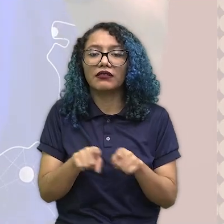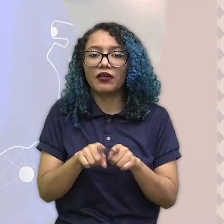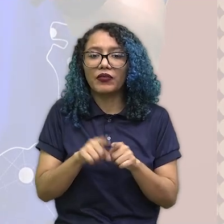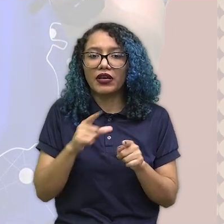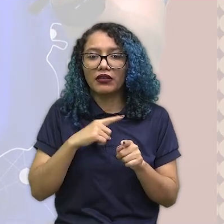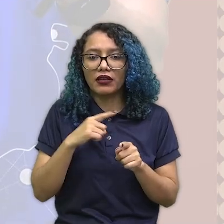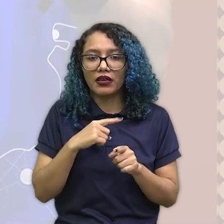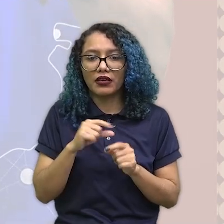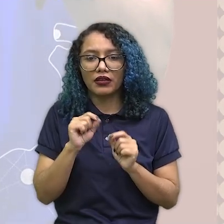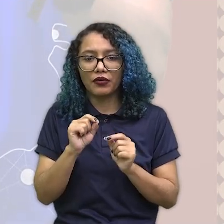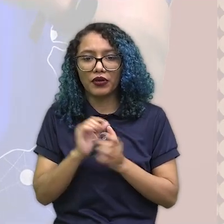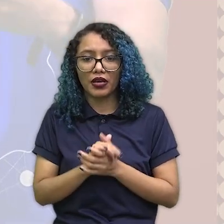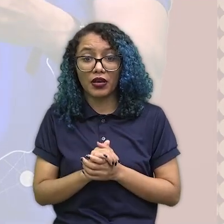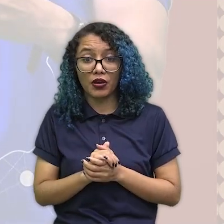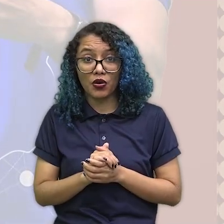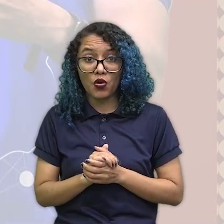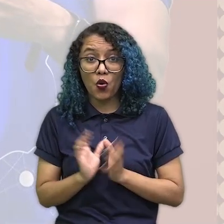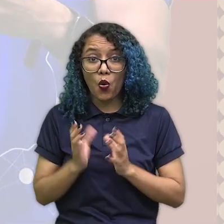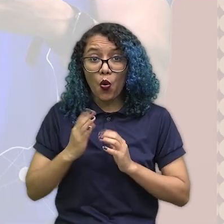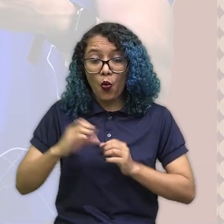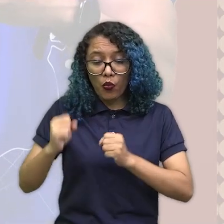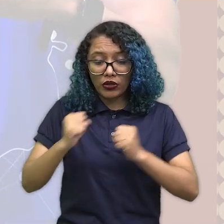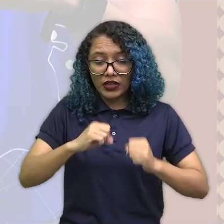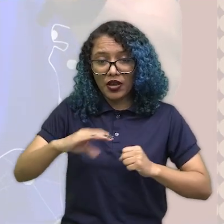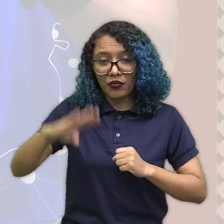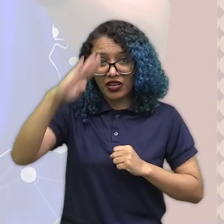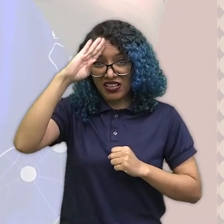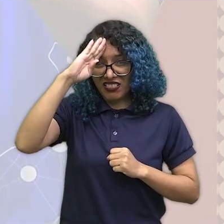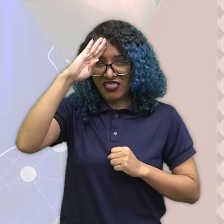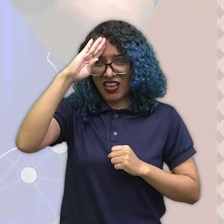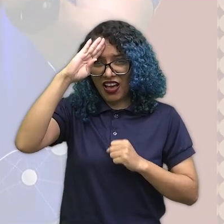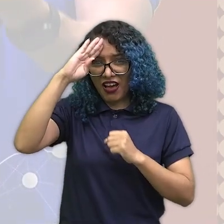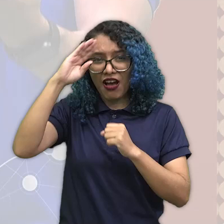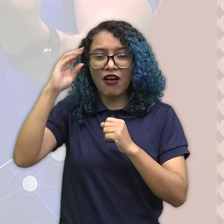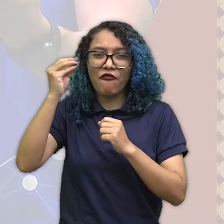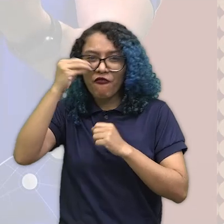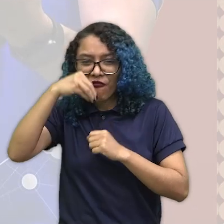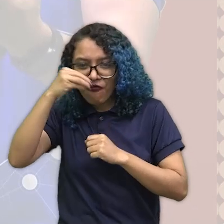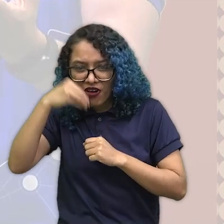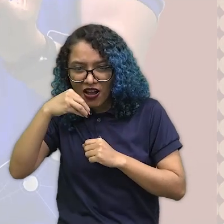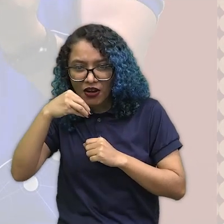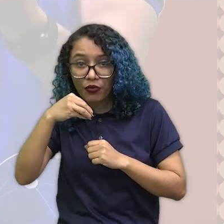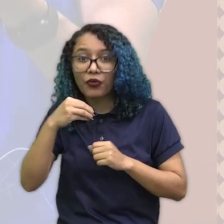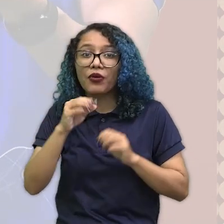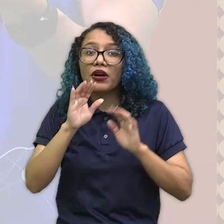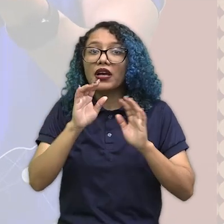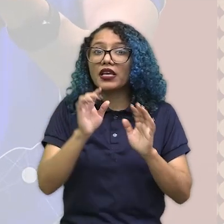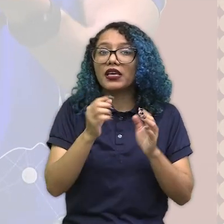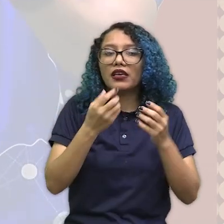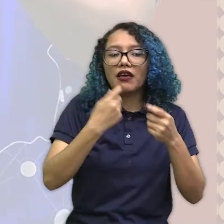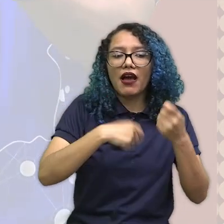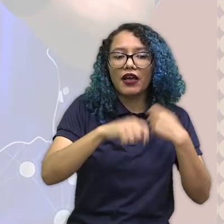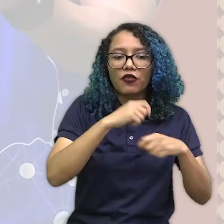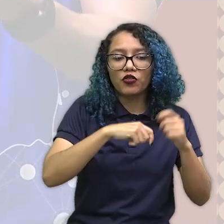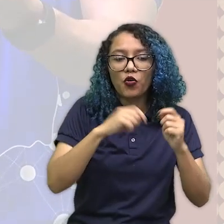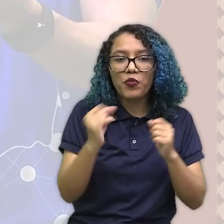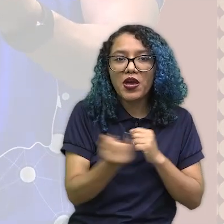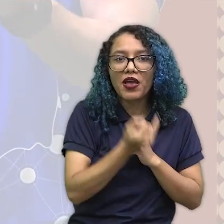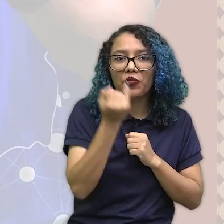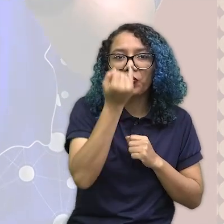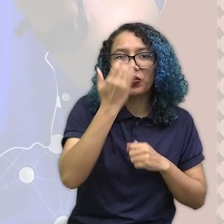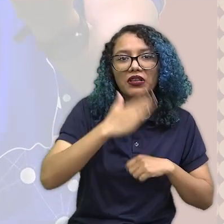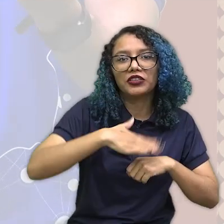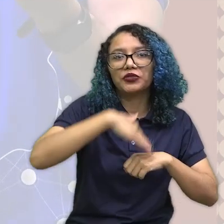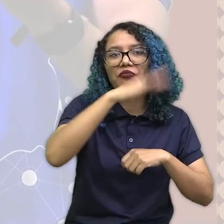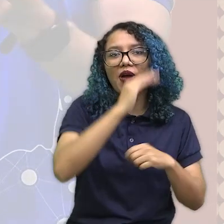O poderio militar tem perdido a relevância e o critério econômico tem se tornado mais importante para a